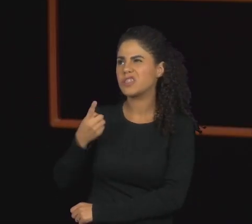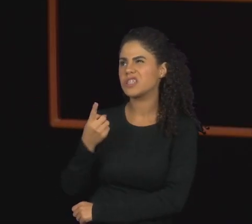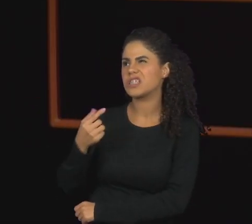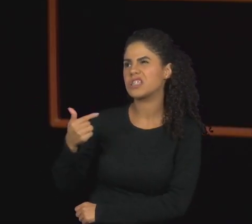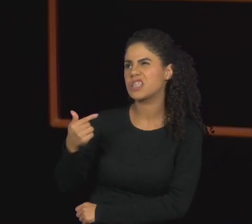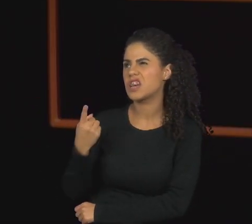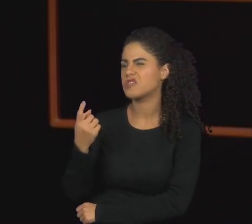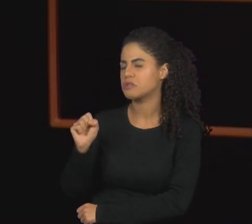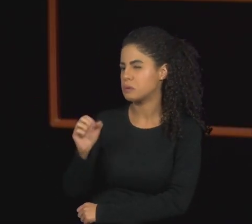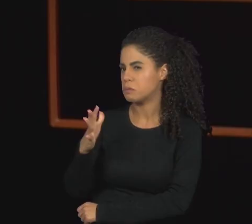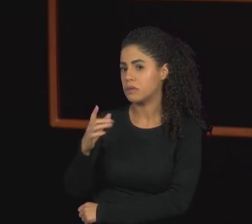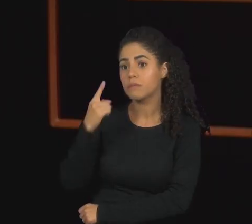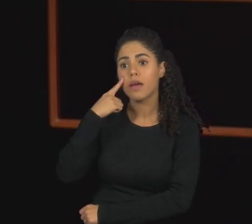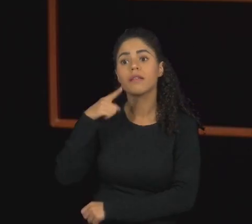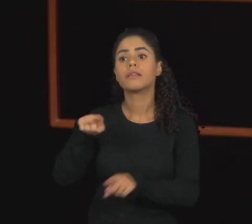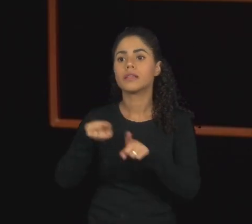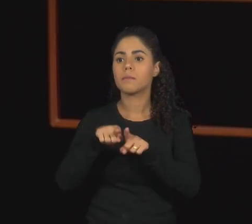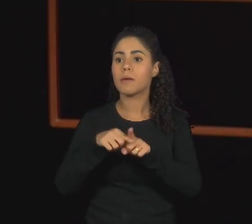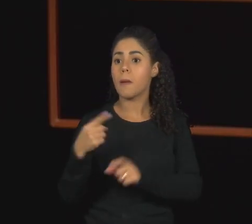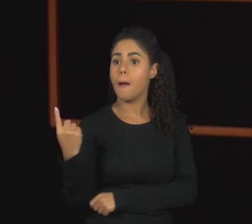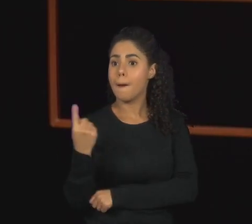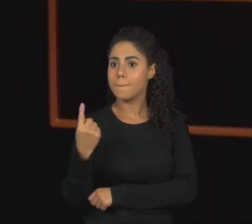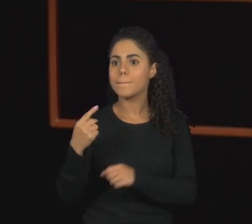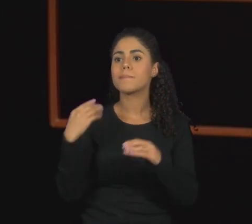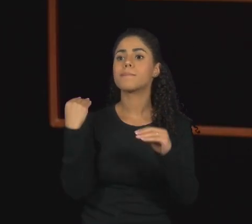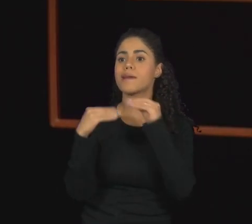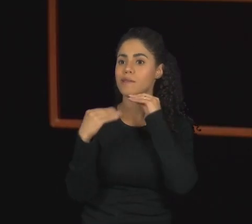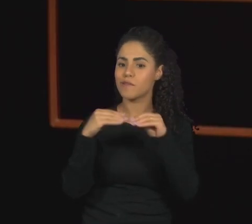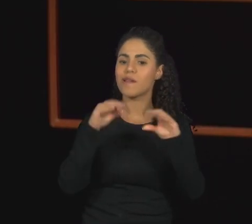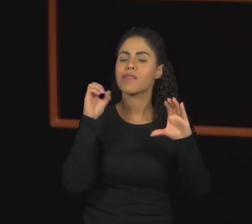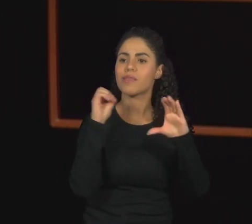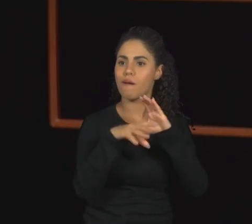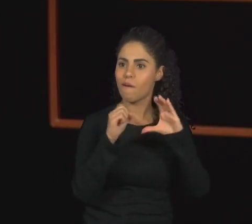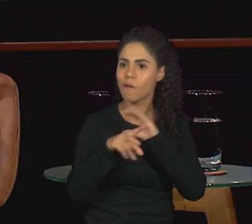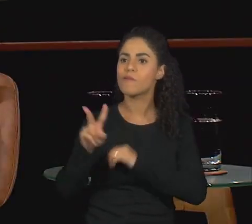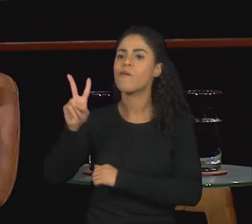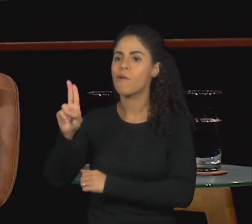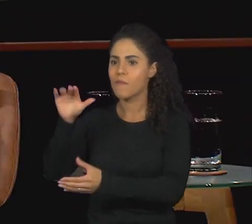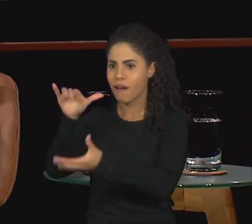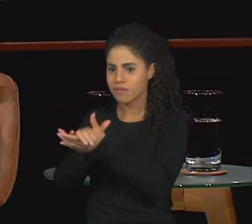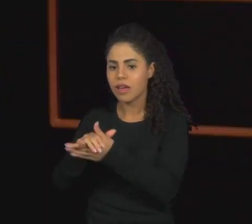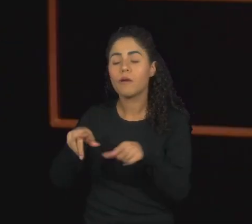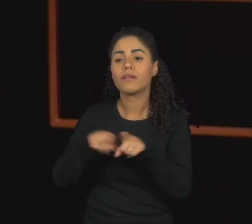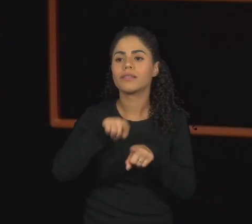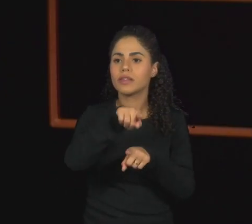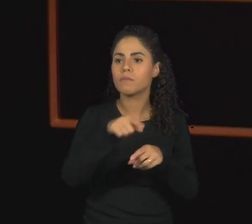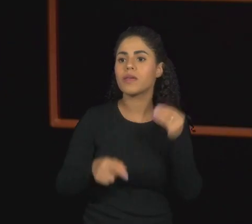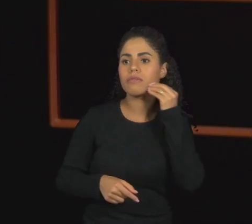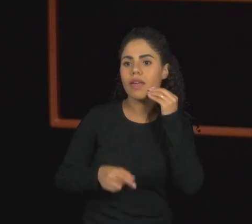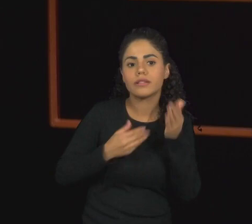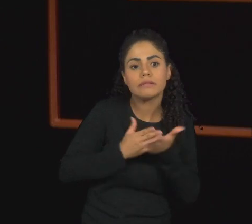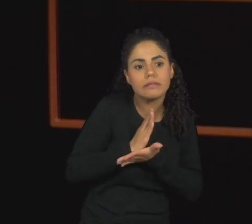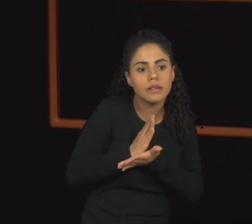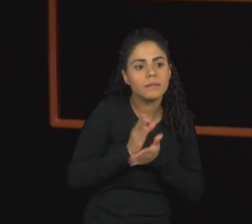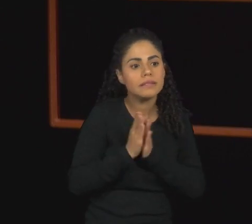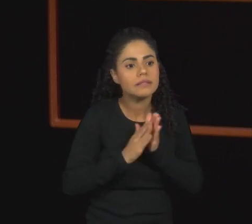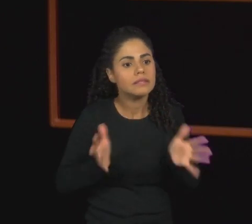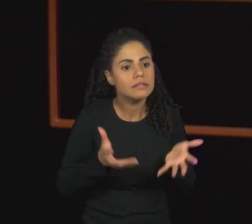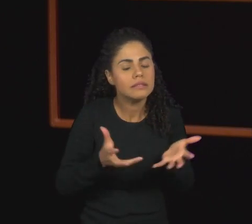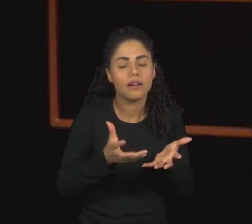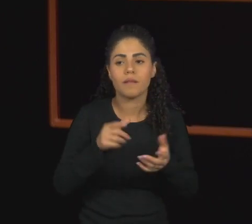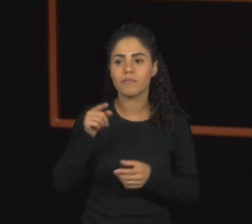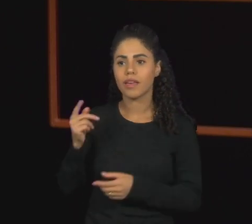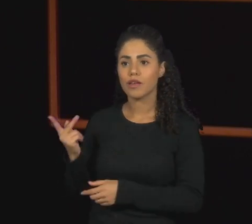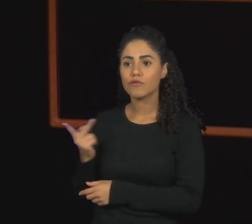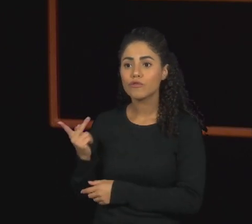a primeira novela na Globo juntos, como casal. Fizemos teste na Globo juntos, um ajudando o outro no teste. Então, como ela disse,